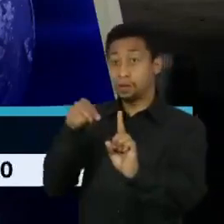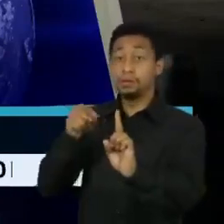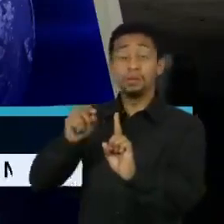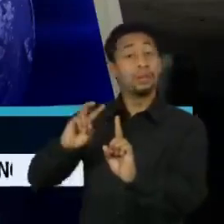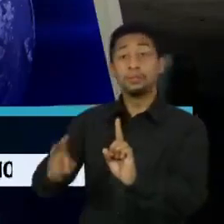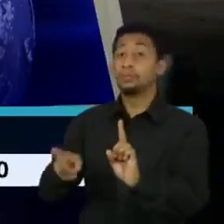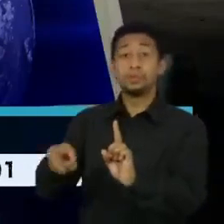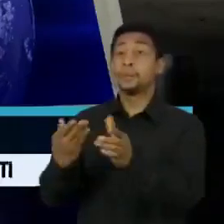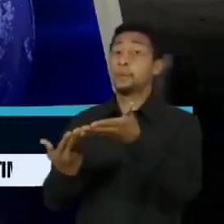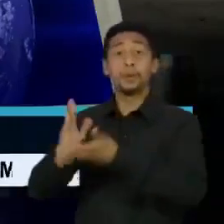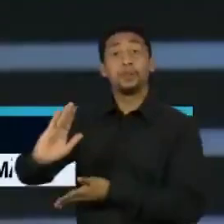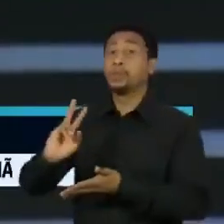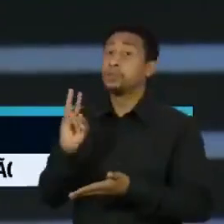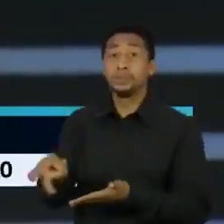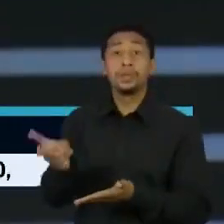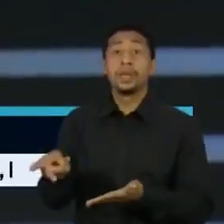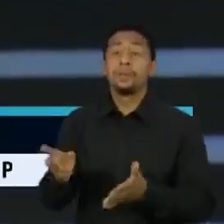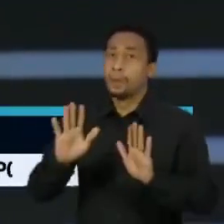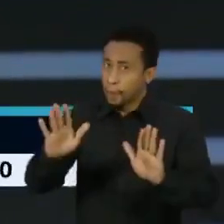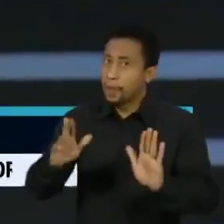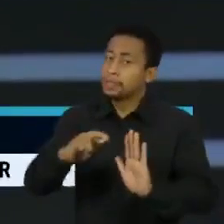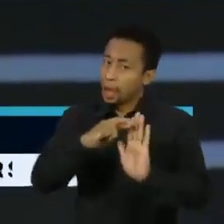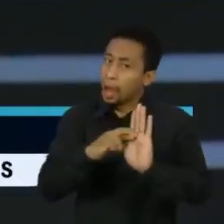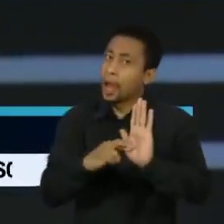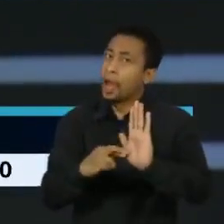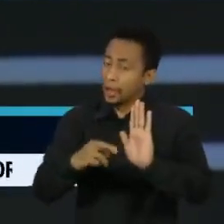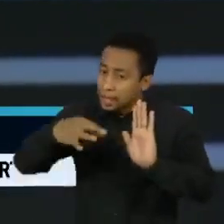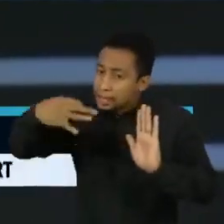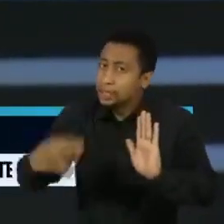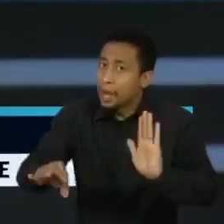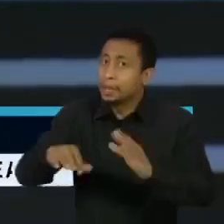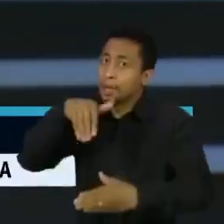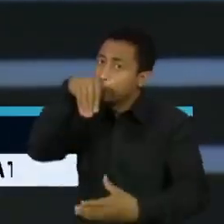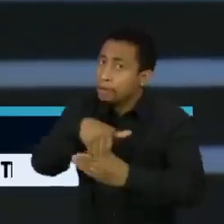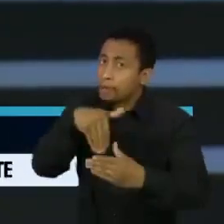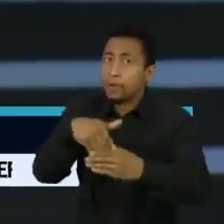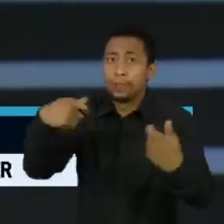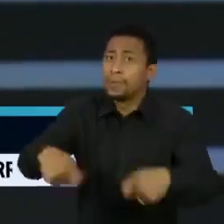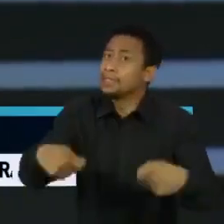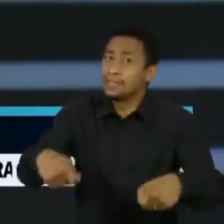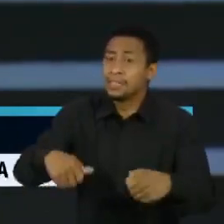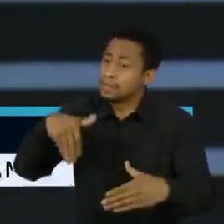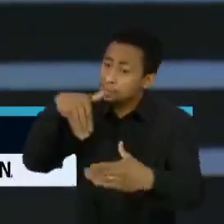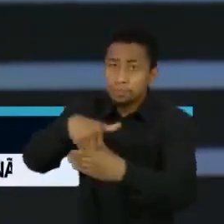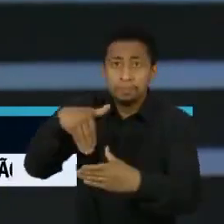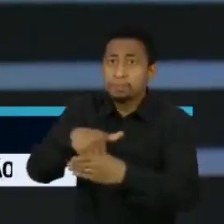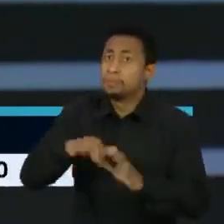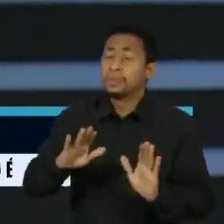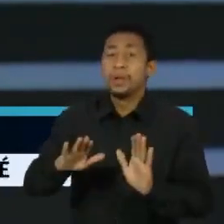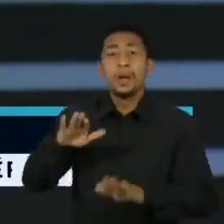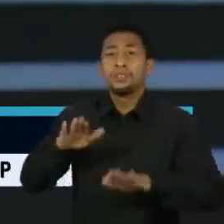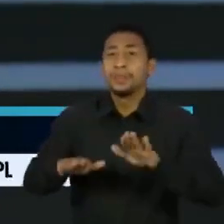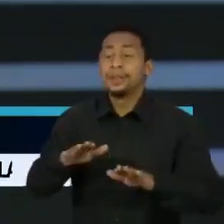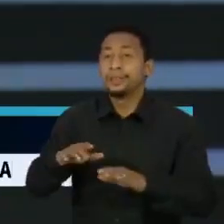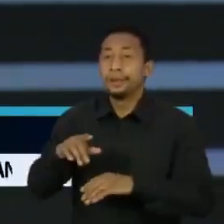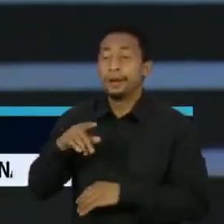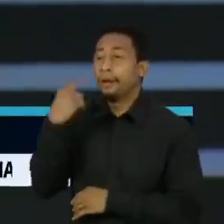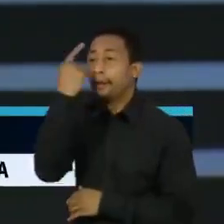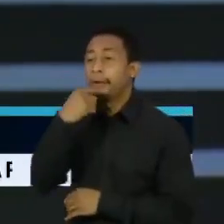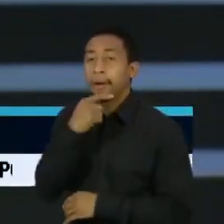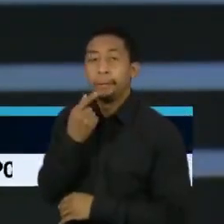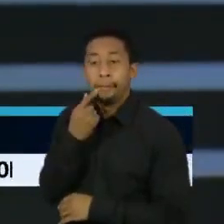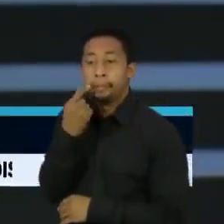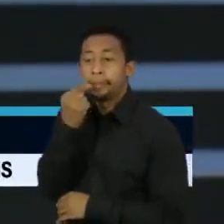é uma questão chave tem de ter Sabatina mesmo Sabatina séria que não é só bater no de algumas horas pode ser de alguns dias tem de